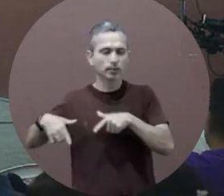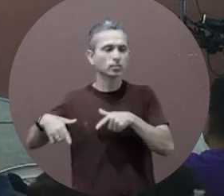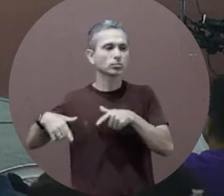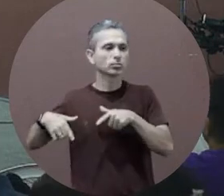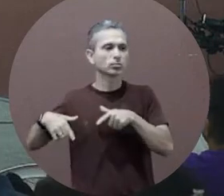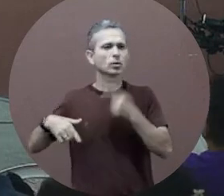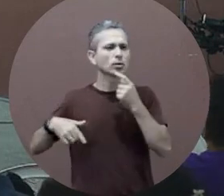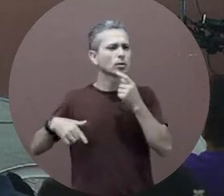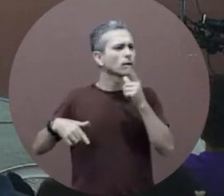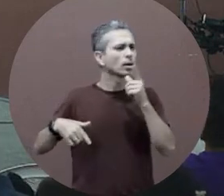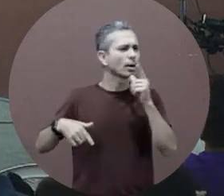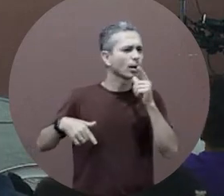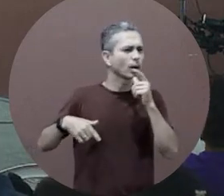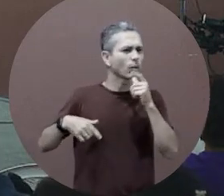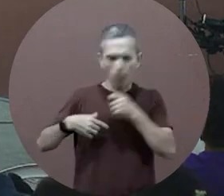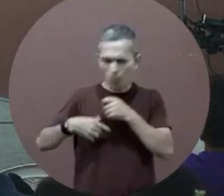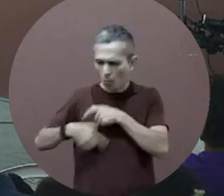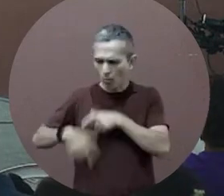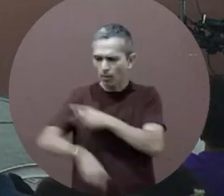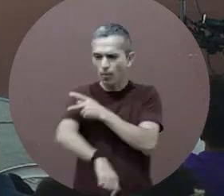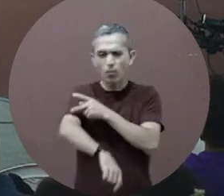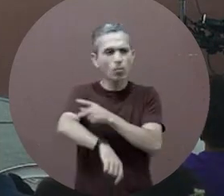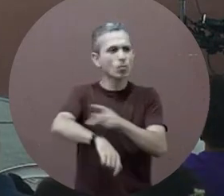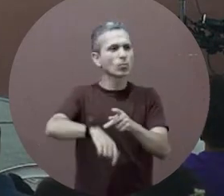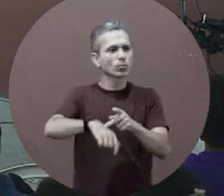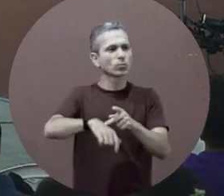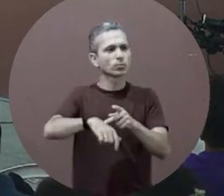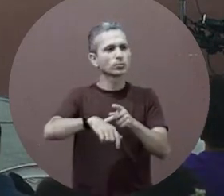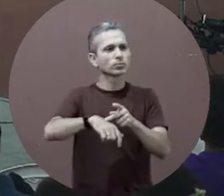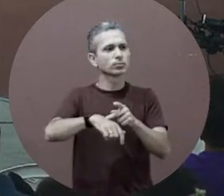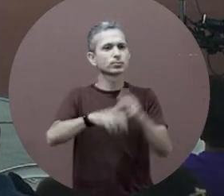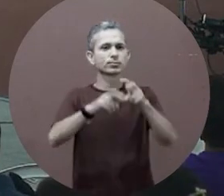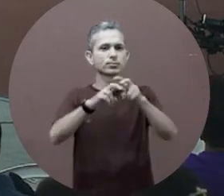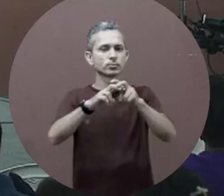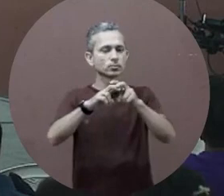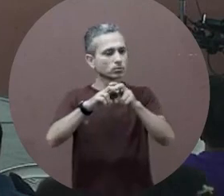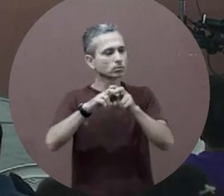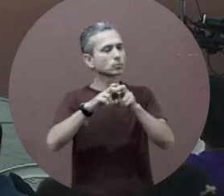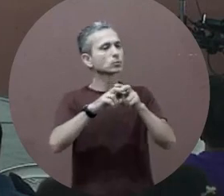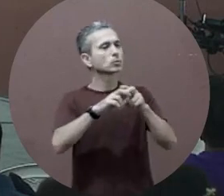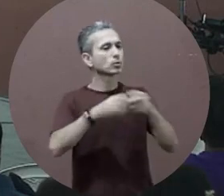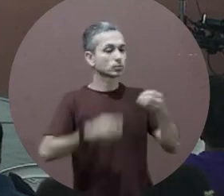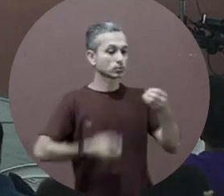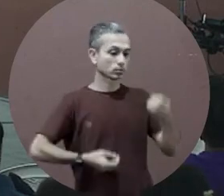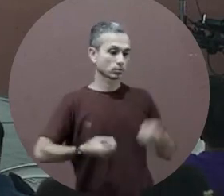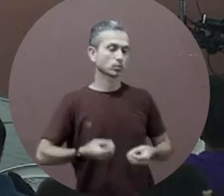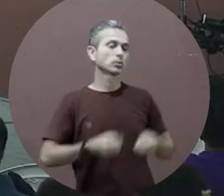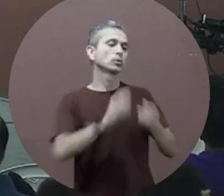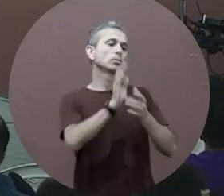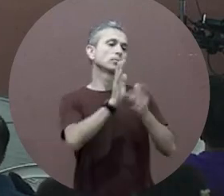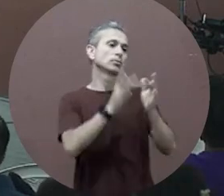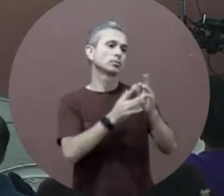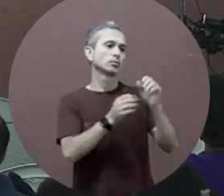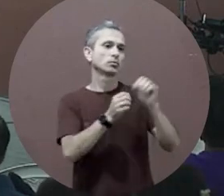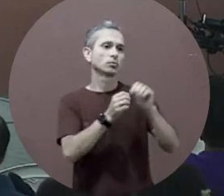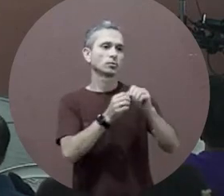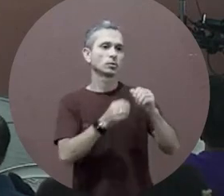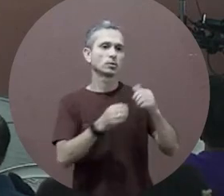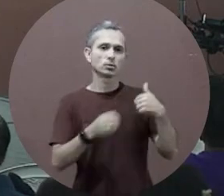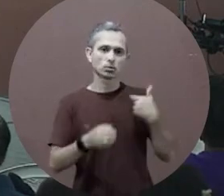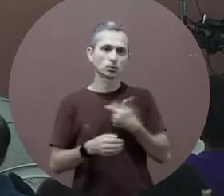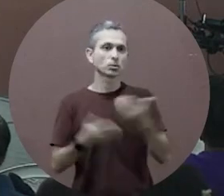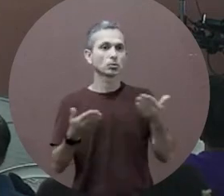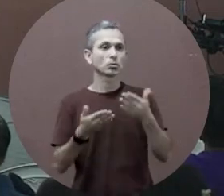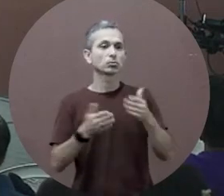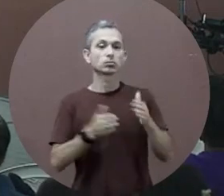pura. Então ele está dizendo, por causa da obra de Jesus, nós temos um caminho a percorrer. Nós